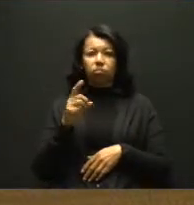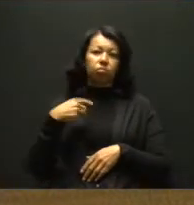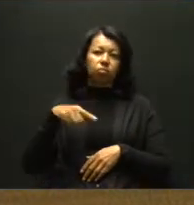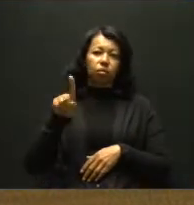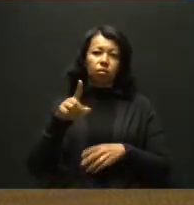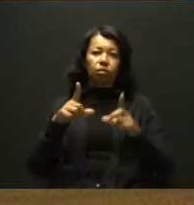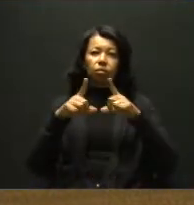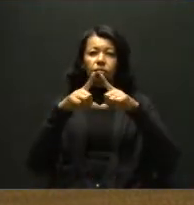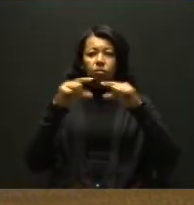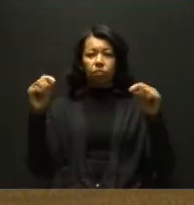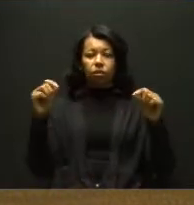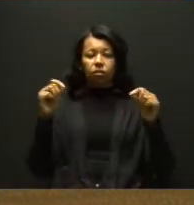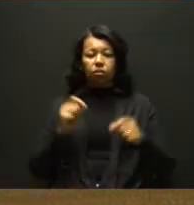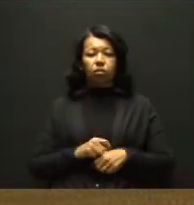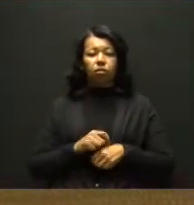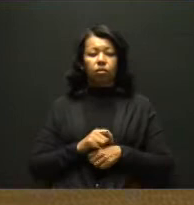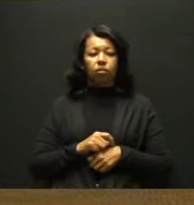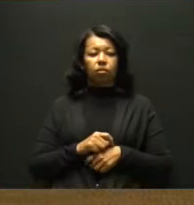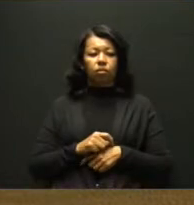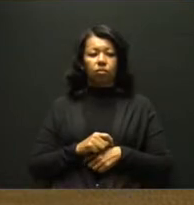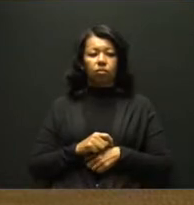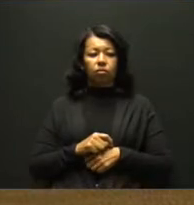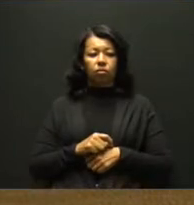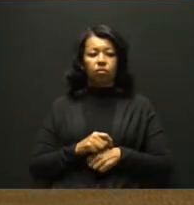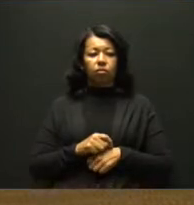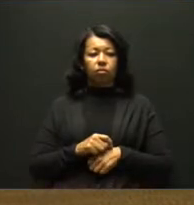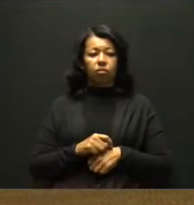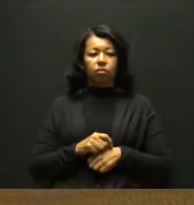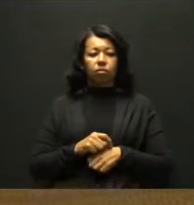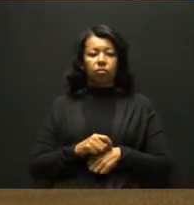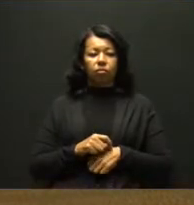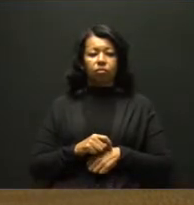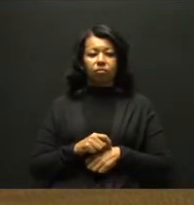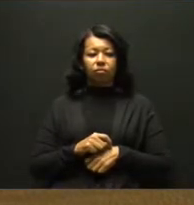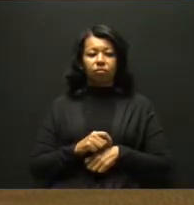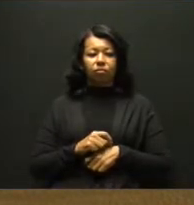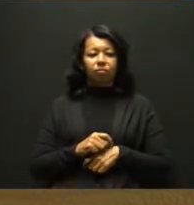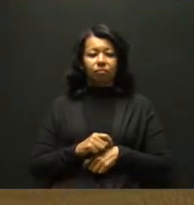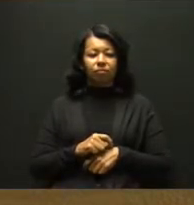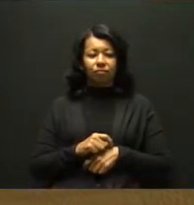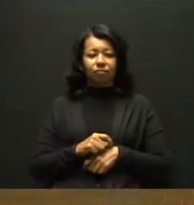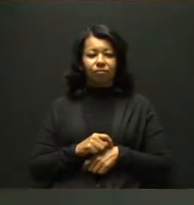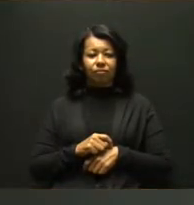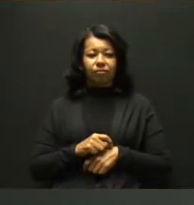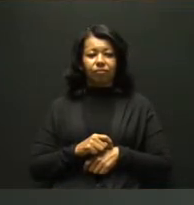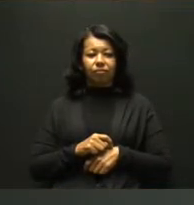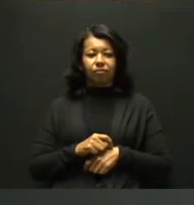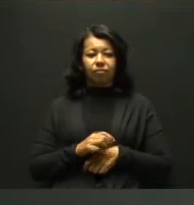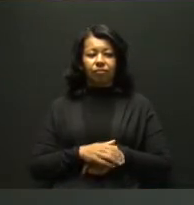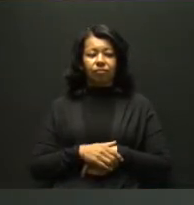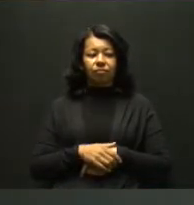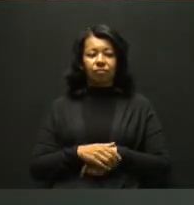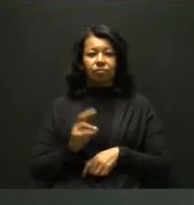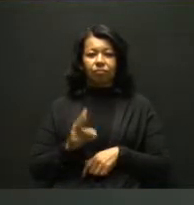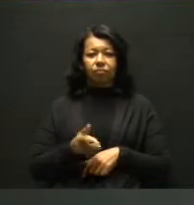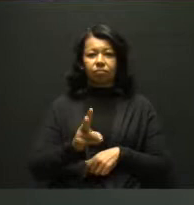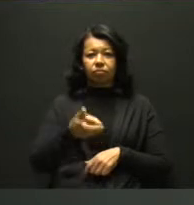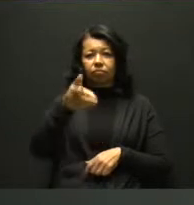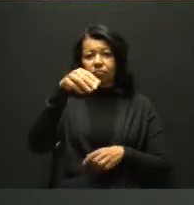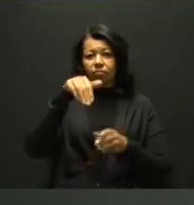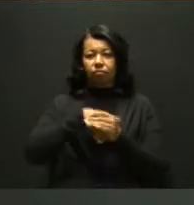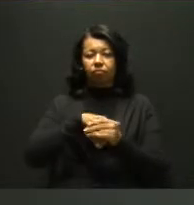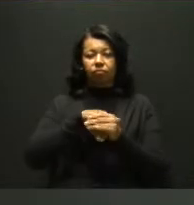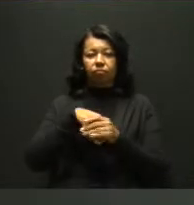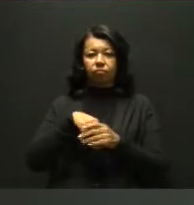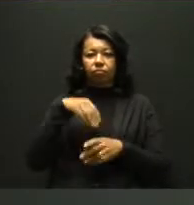que está acontecendo em brasília a gente permanece seu presidente continua em rotação com a